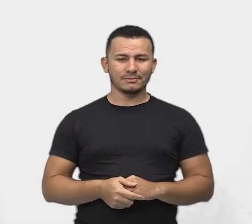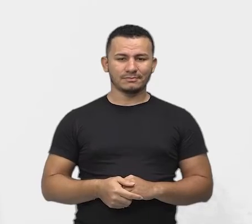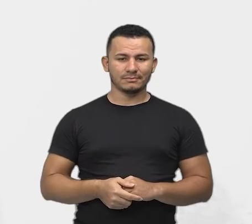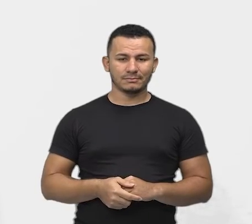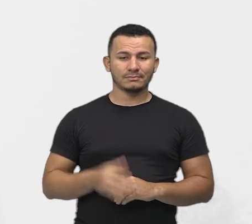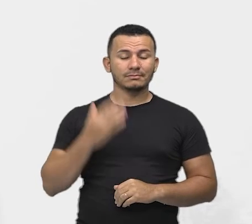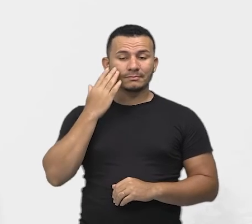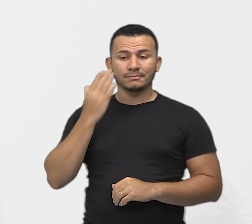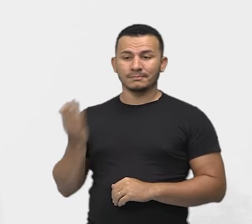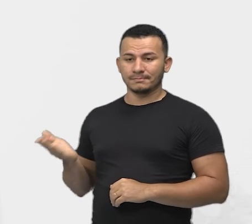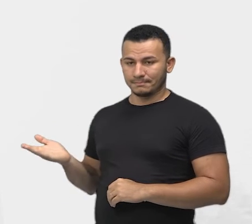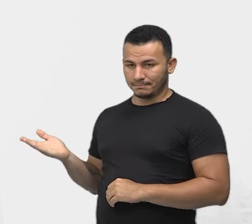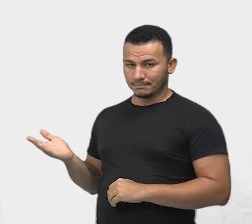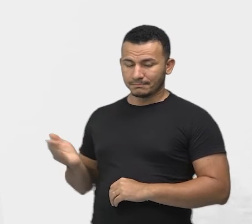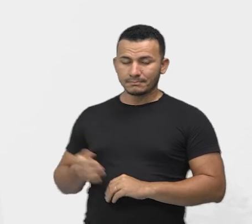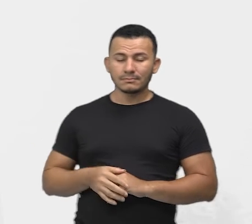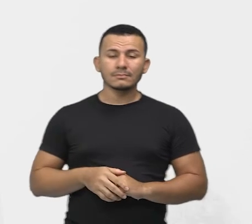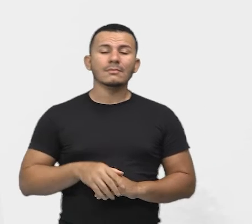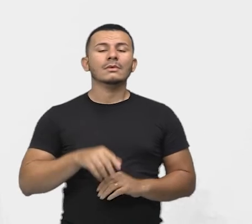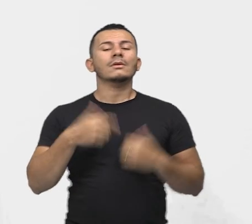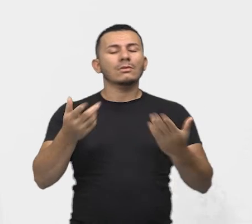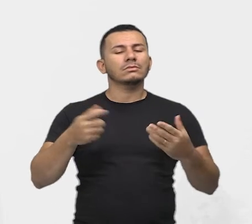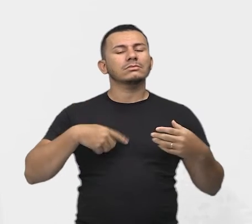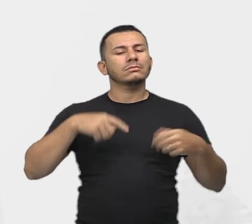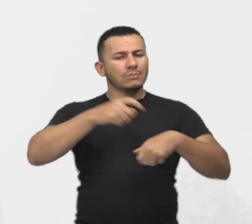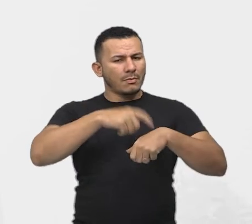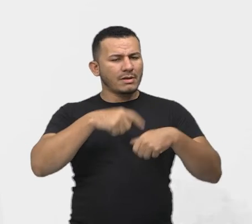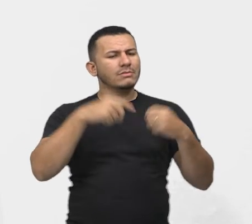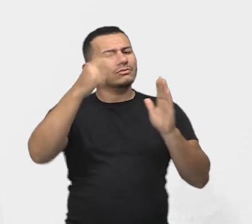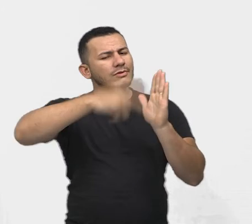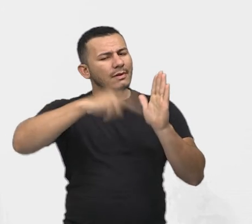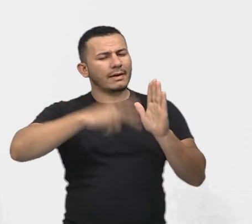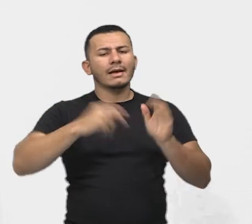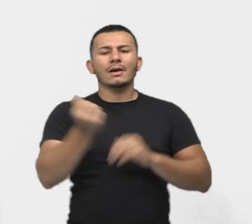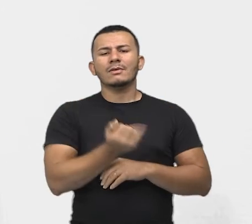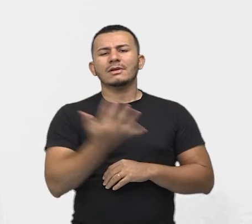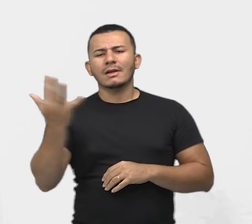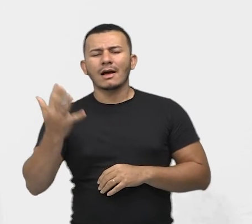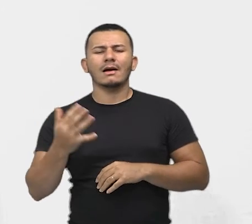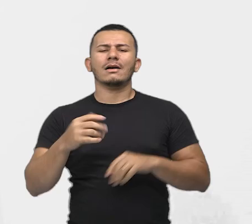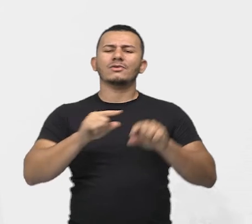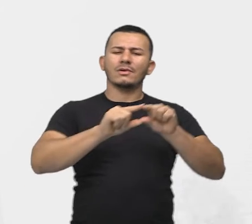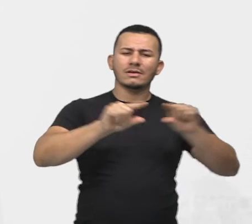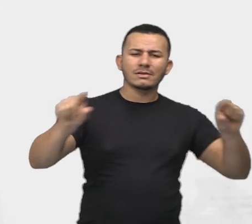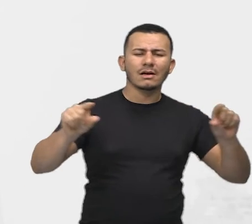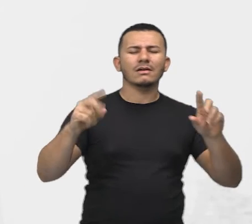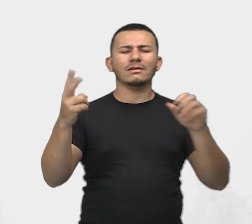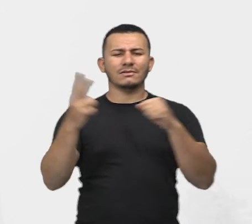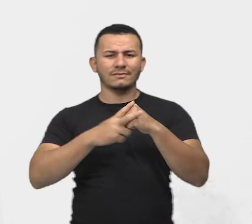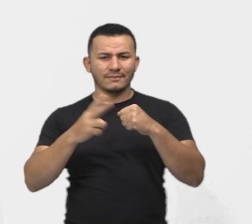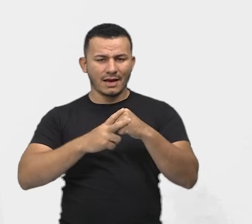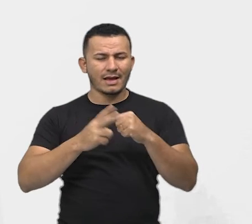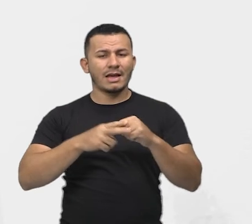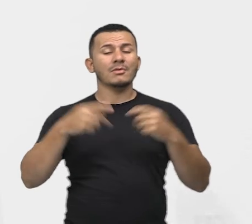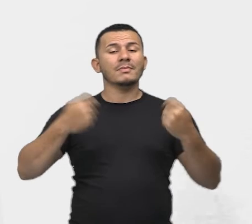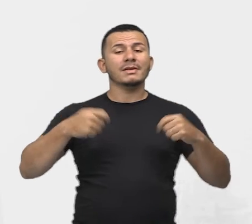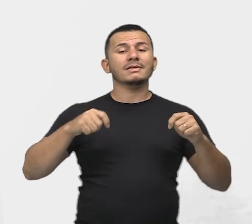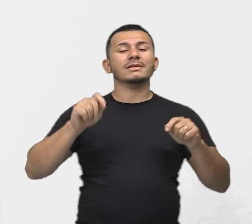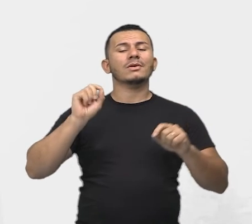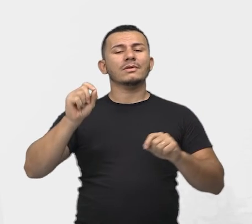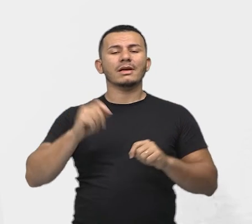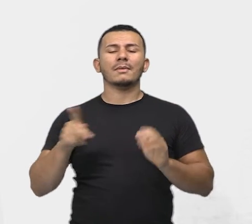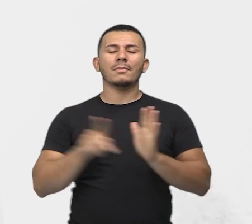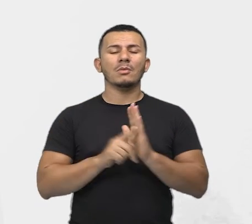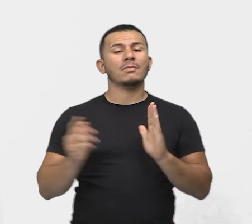ao nosso texto. Perceba que quando a gente pensa nessa identificação, nessa quantidade de orações, a gente já tem que pensar